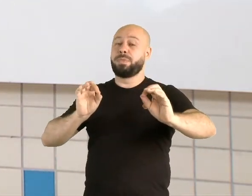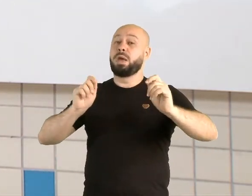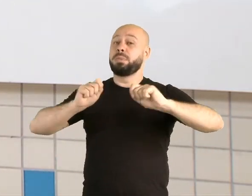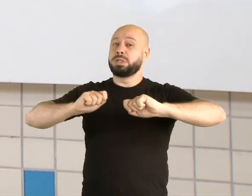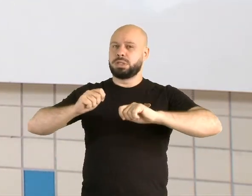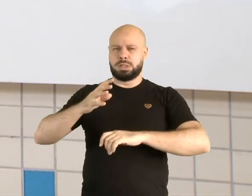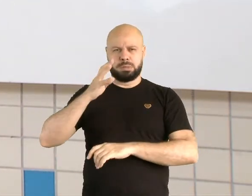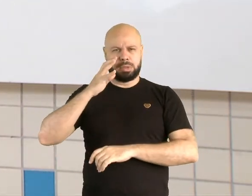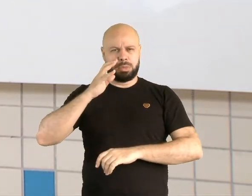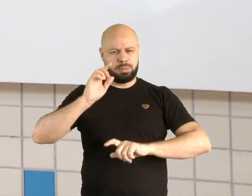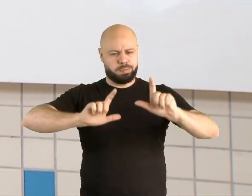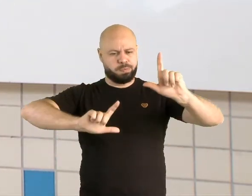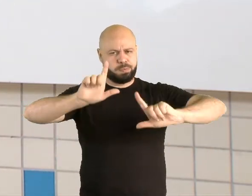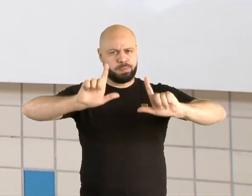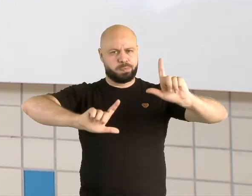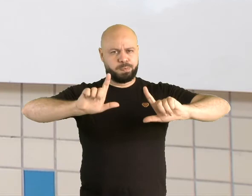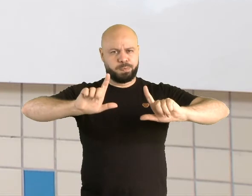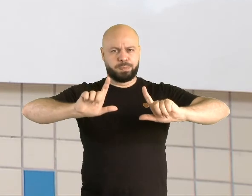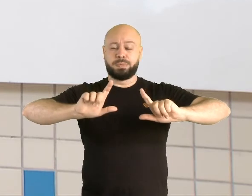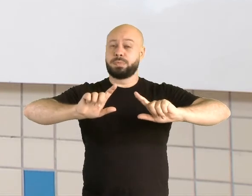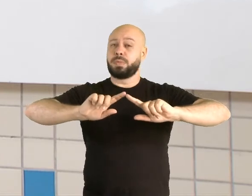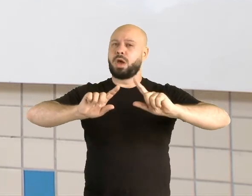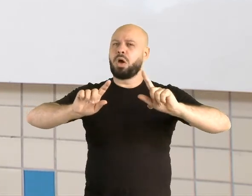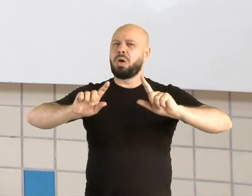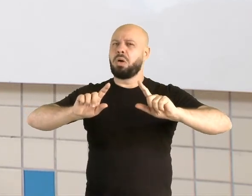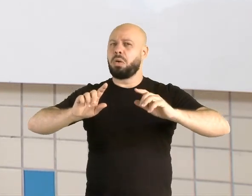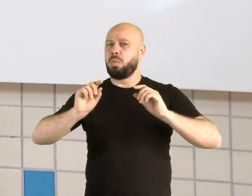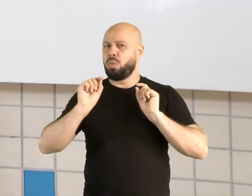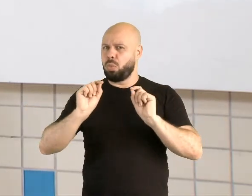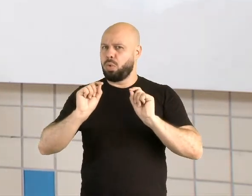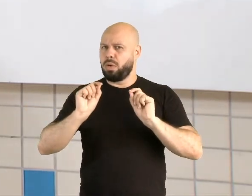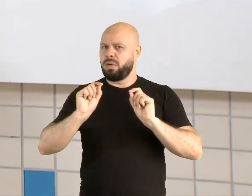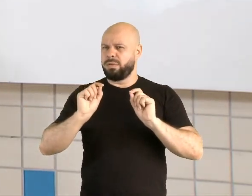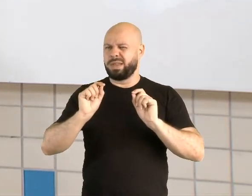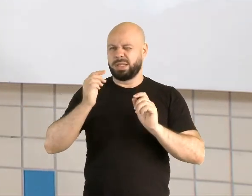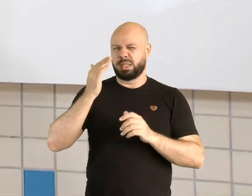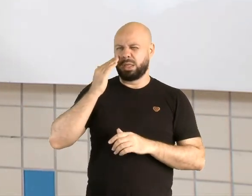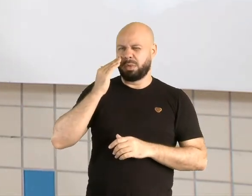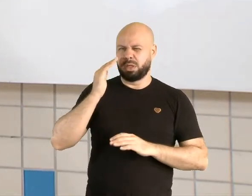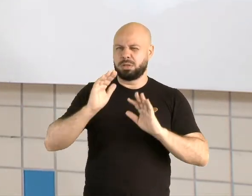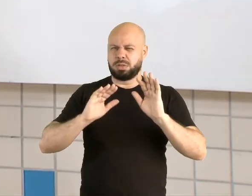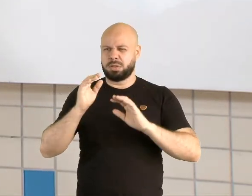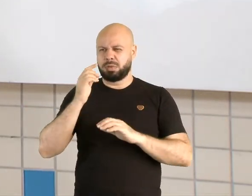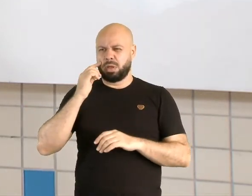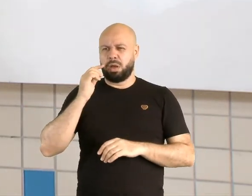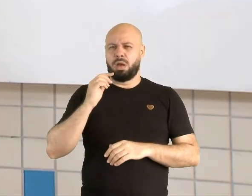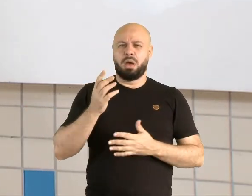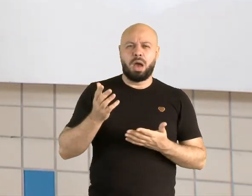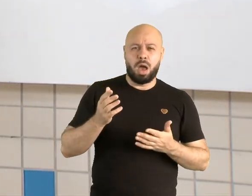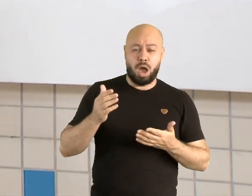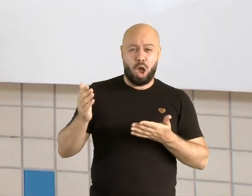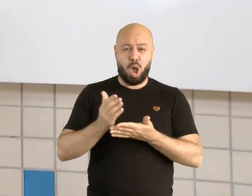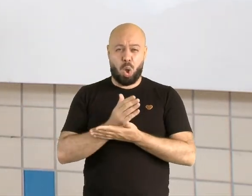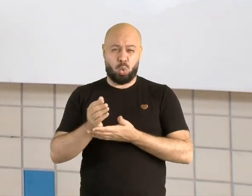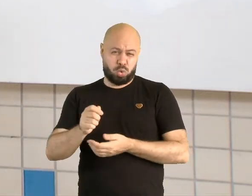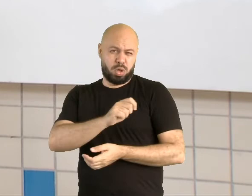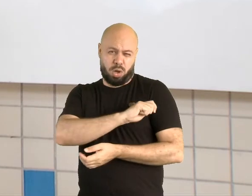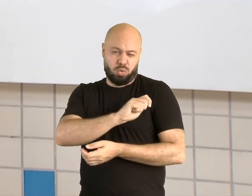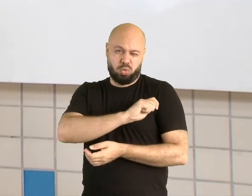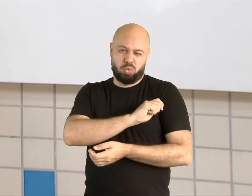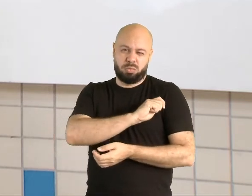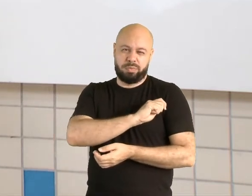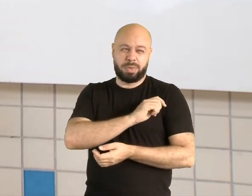assistir às aulas, não vá por aquele atalho que muitos alunos às